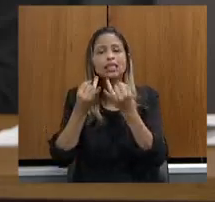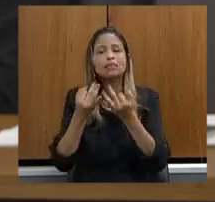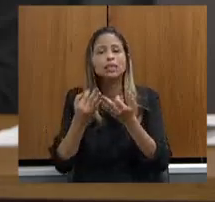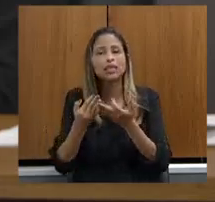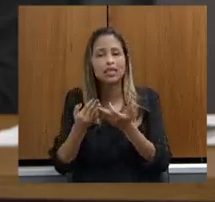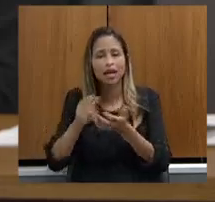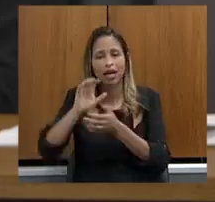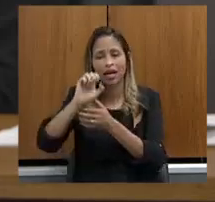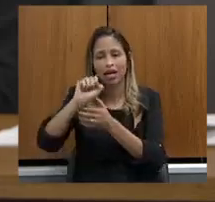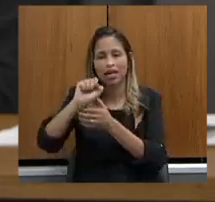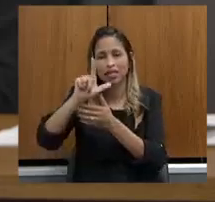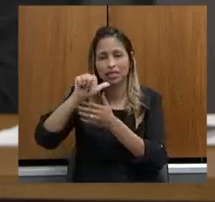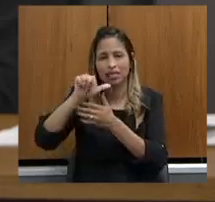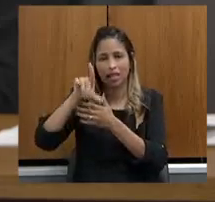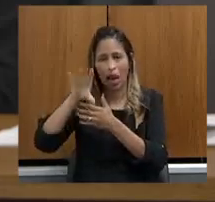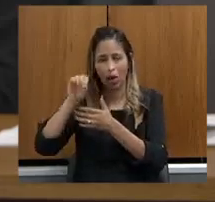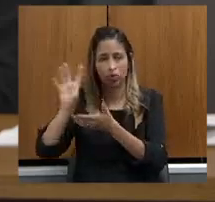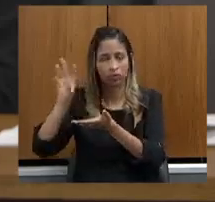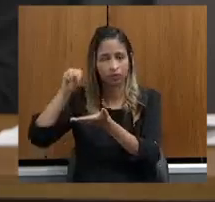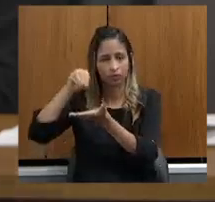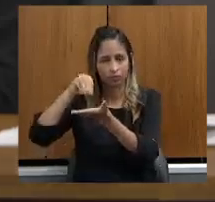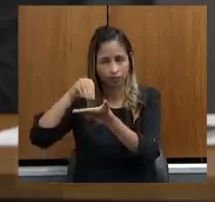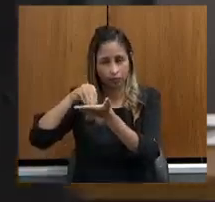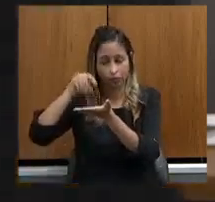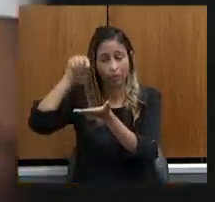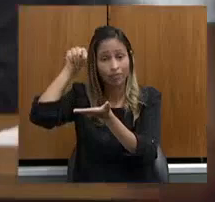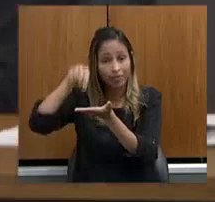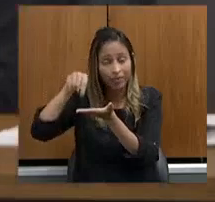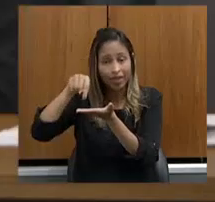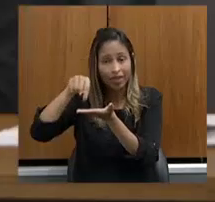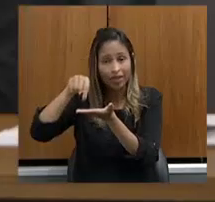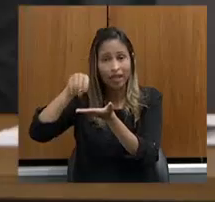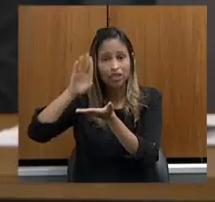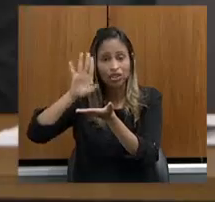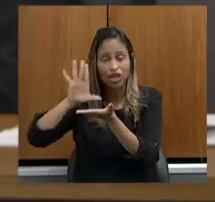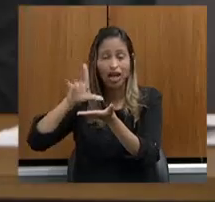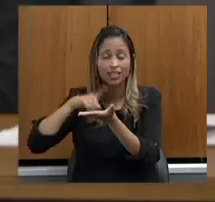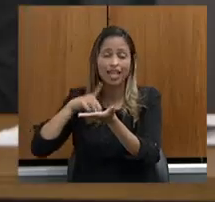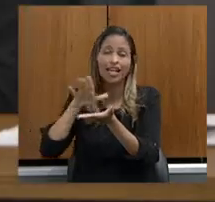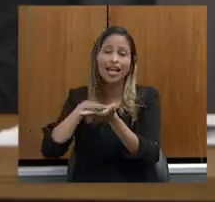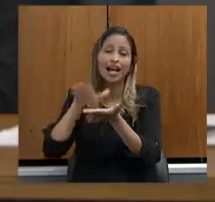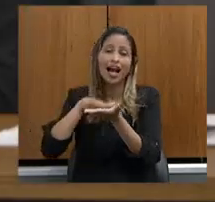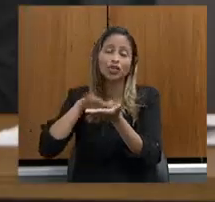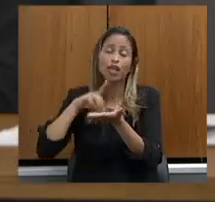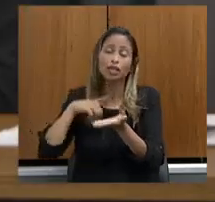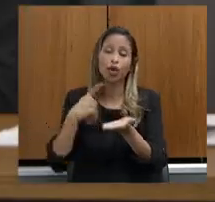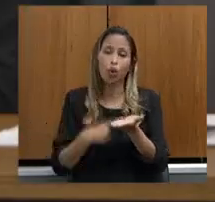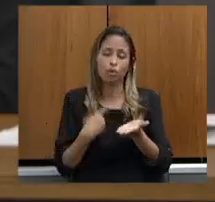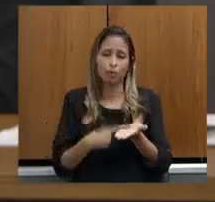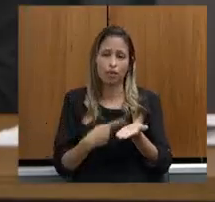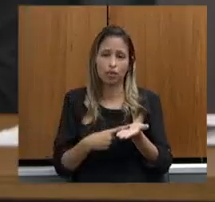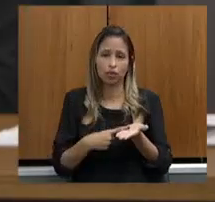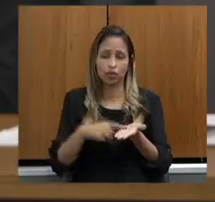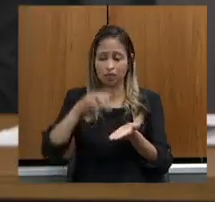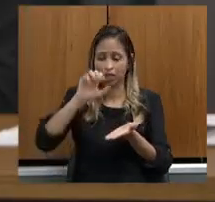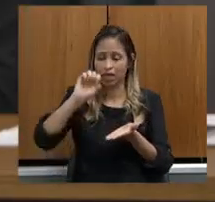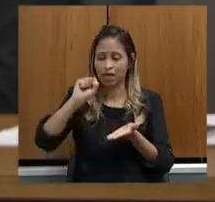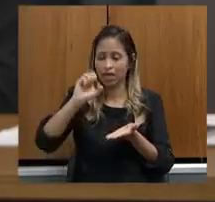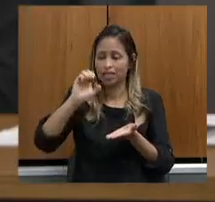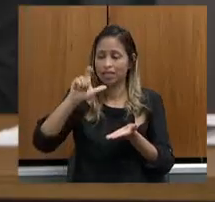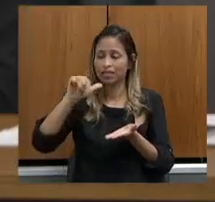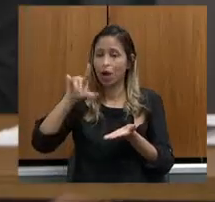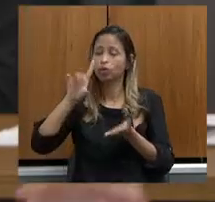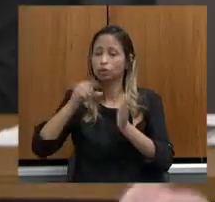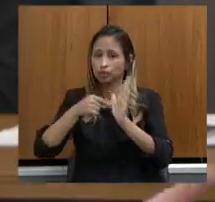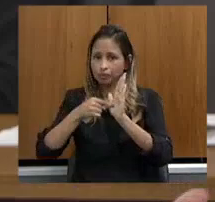o saldo financeiro ele colocado boa parte dele na verdade já tem despesa desempenhadas e comprometidas Então esse saldo embora ele